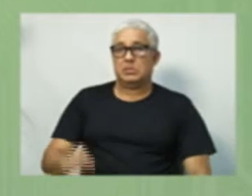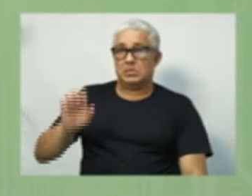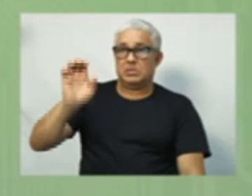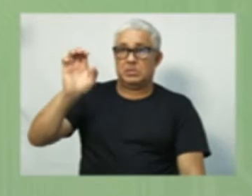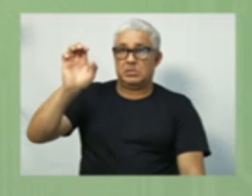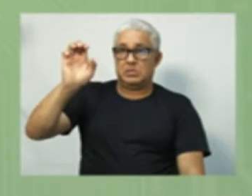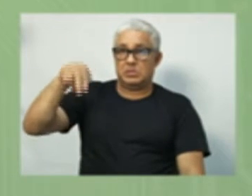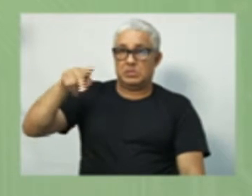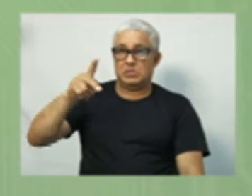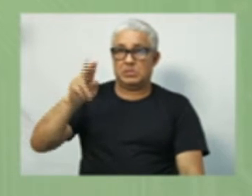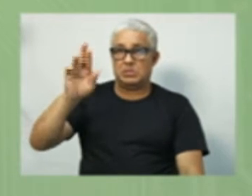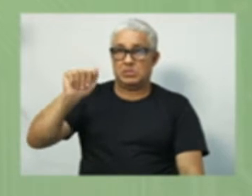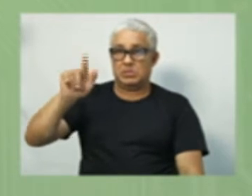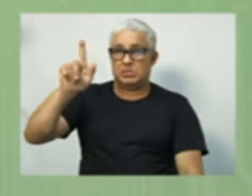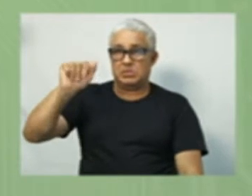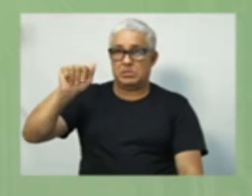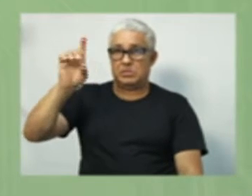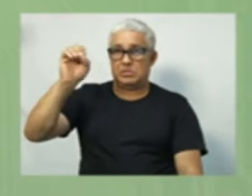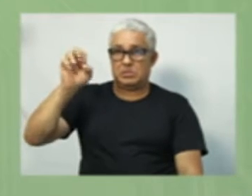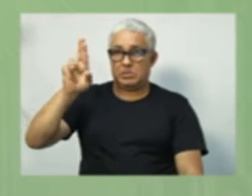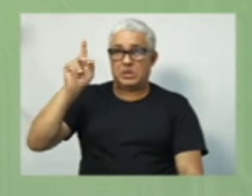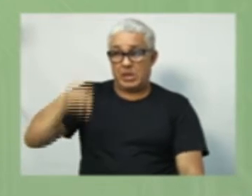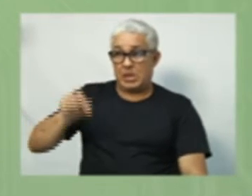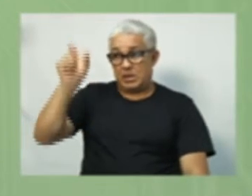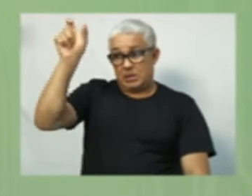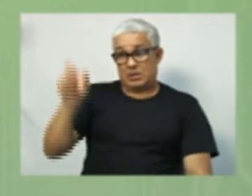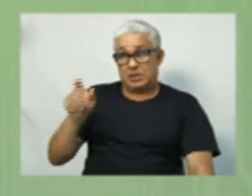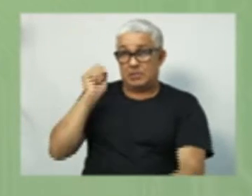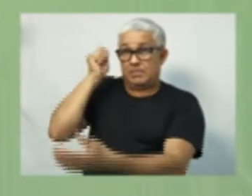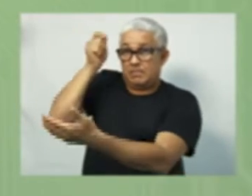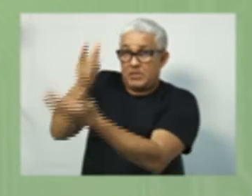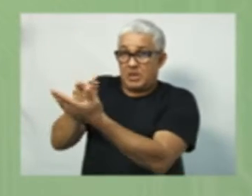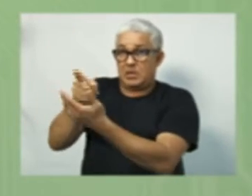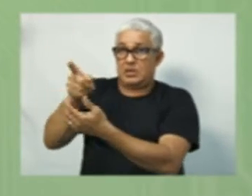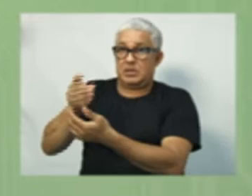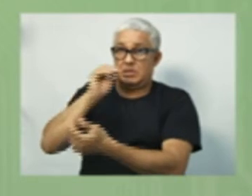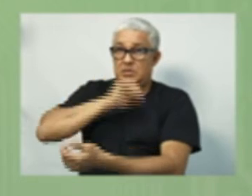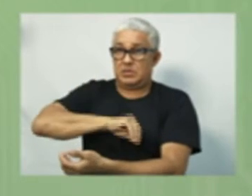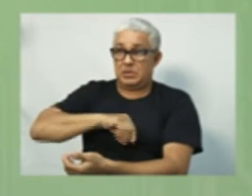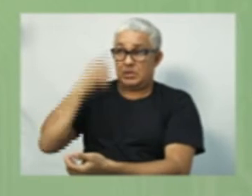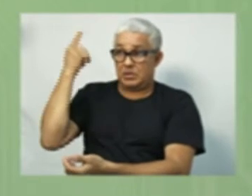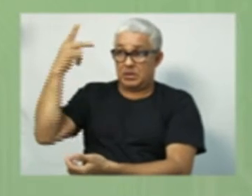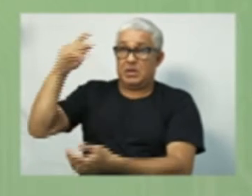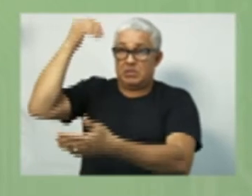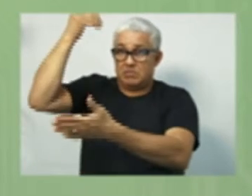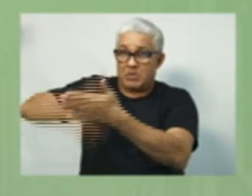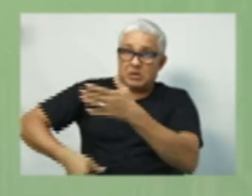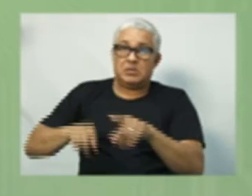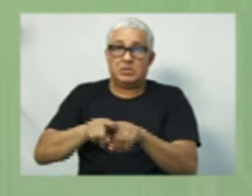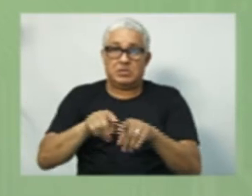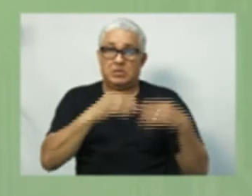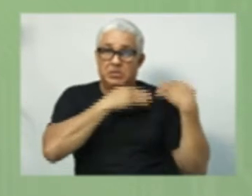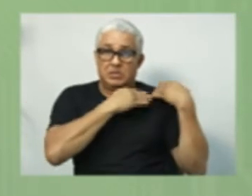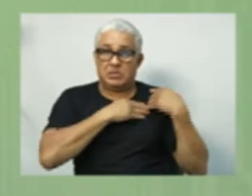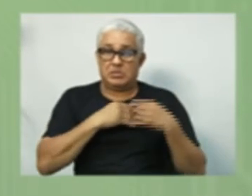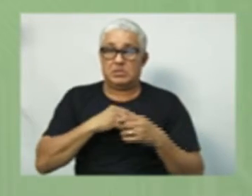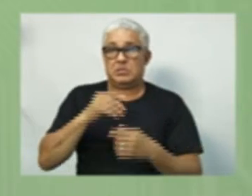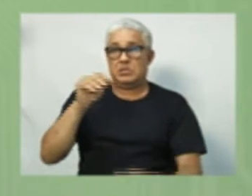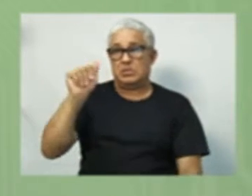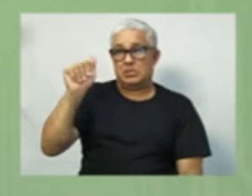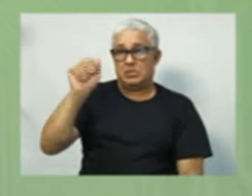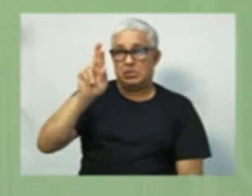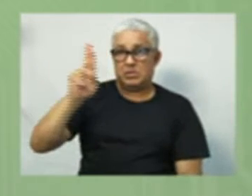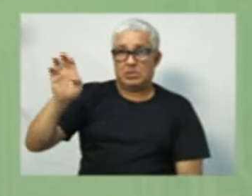do salário dele. Mas o responsável, como o próprio nome diz, para arrecadar e pagar,